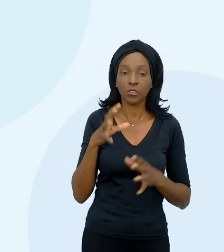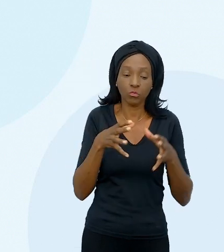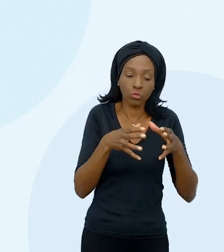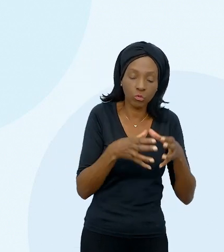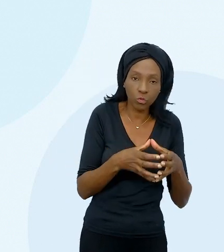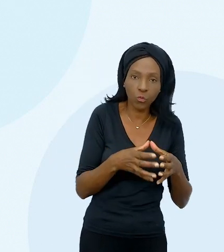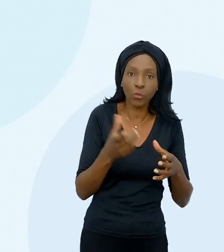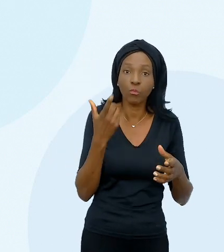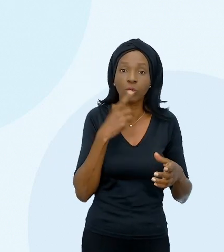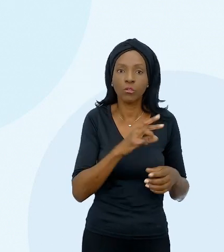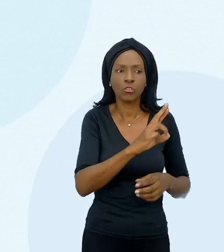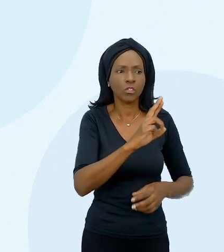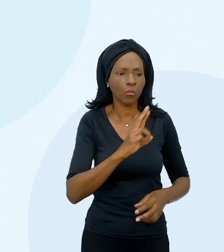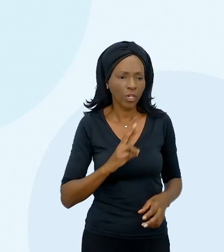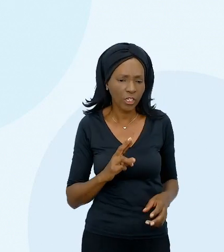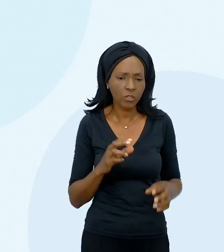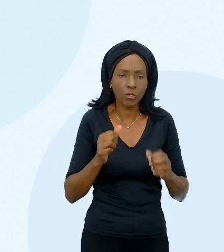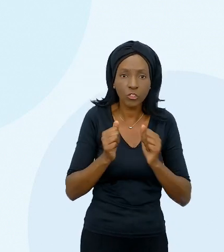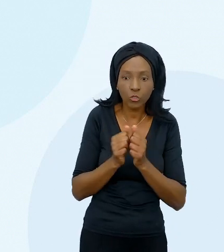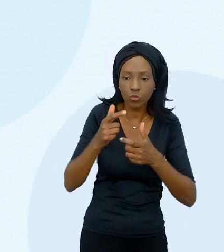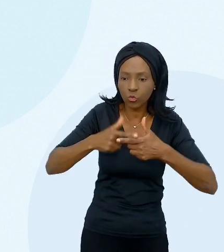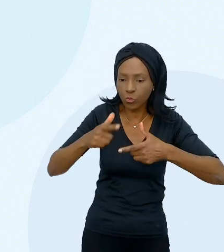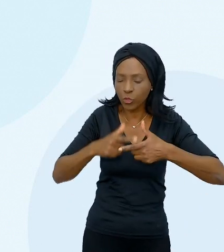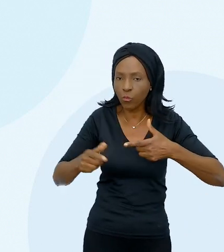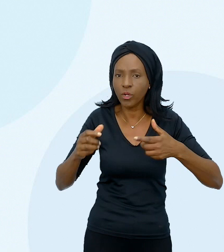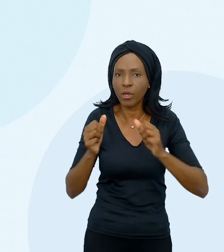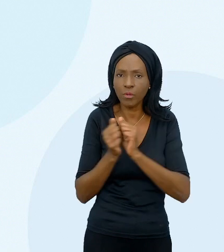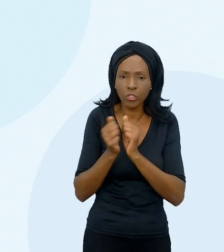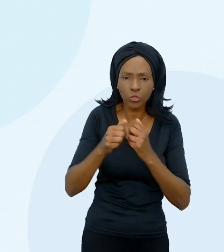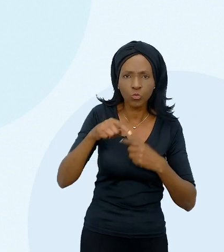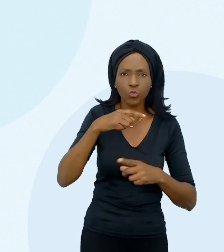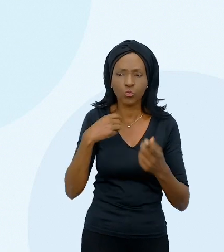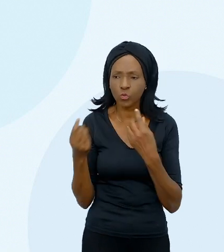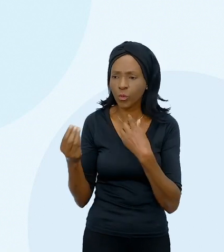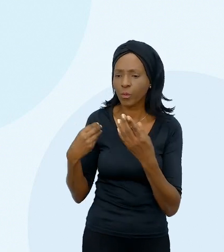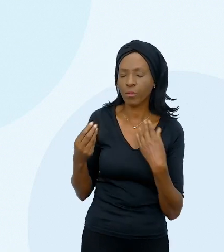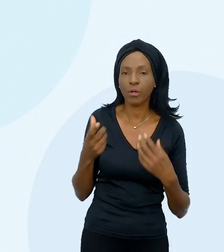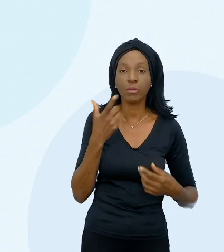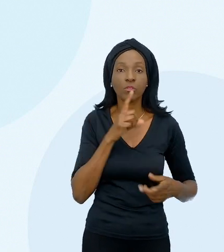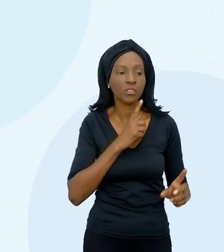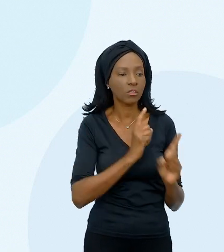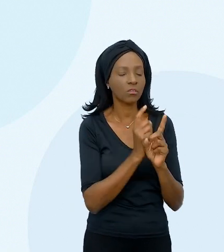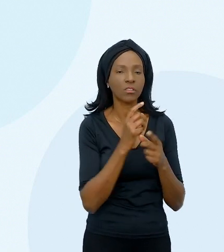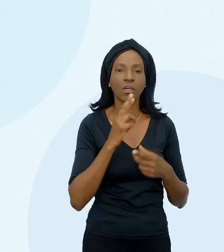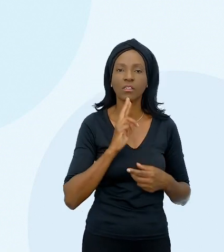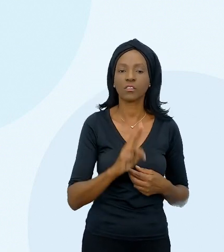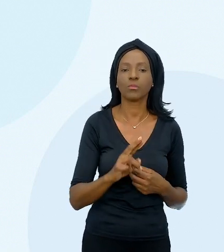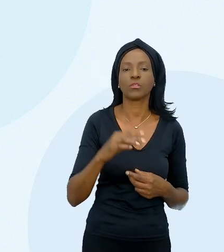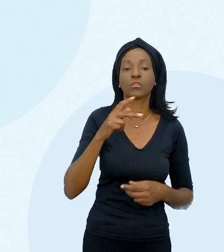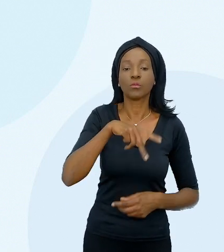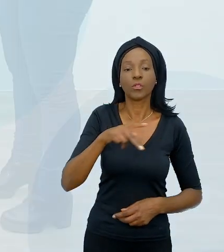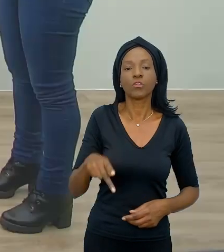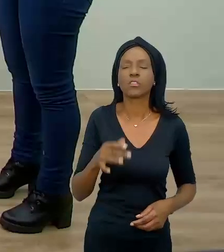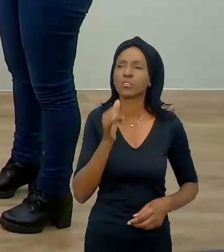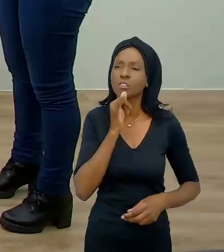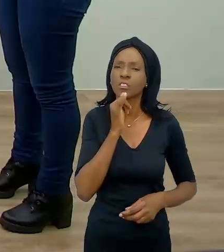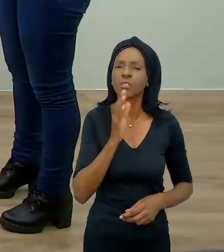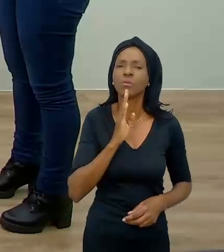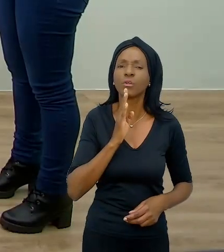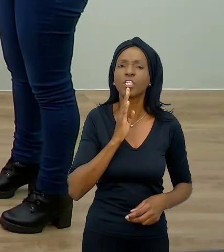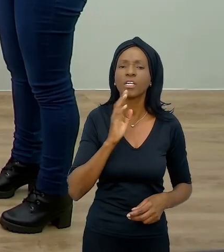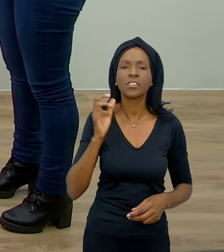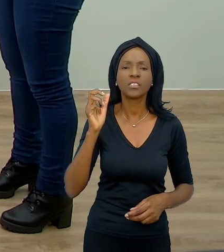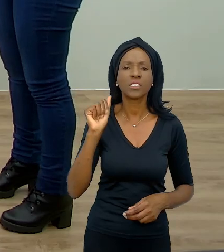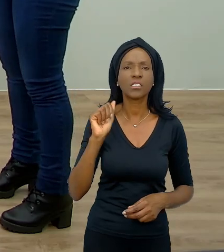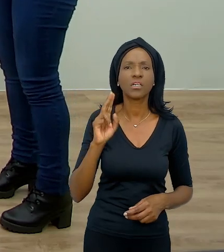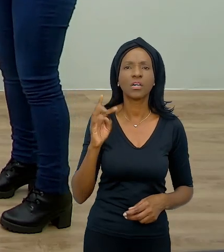simples ou mais complexos. Isso aqui é extremamente importante. Para os professores aí que conhecem, por exemplo, aquele autor que se chama Pierre Levy,